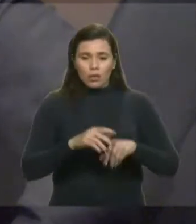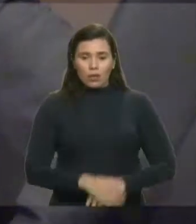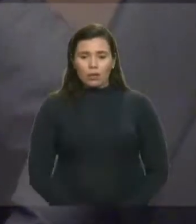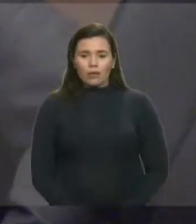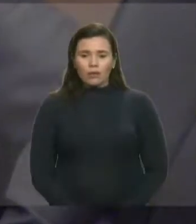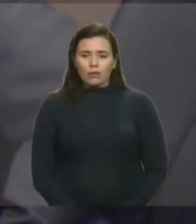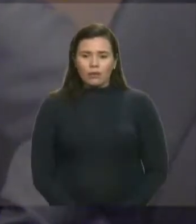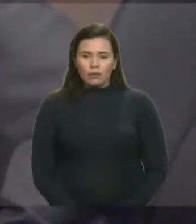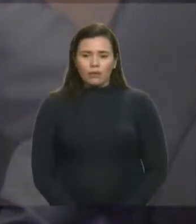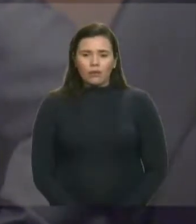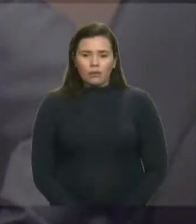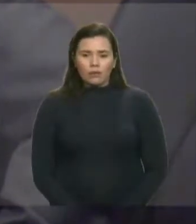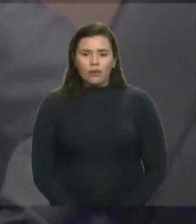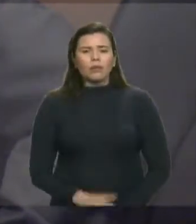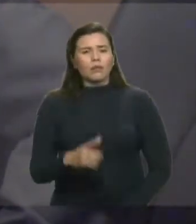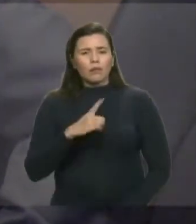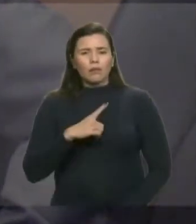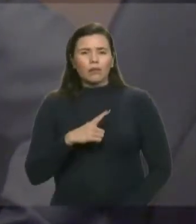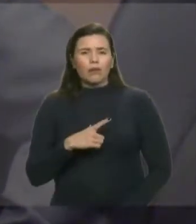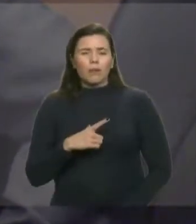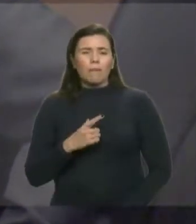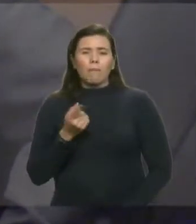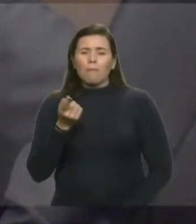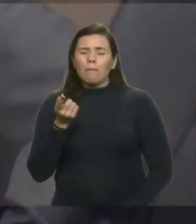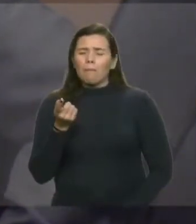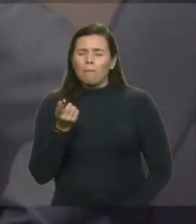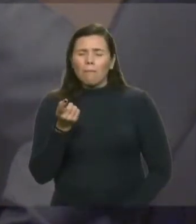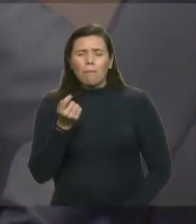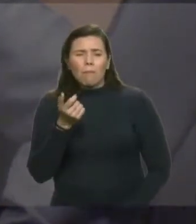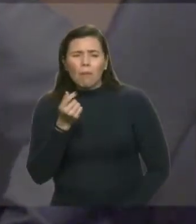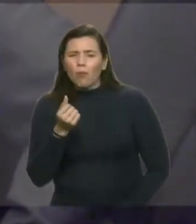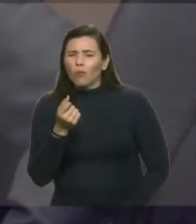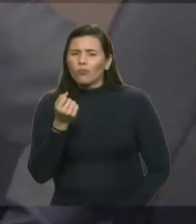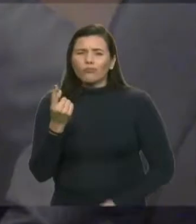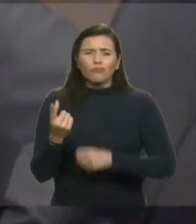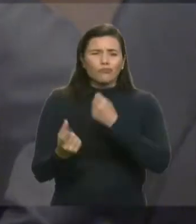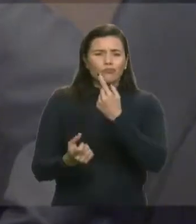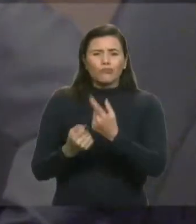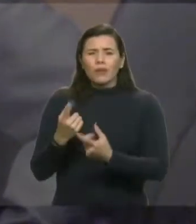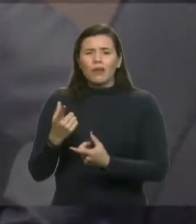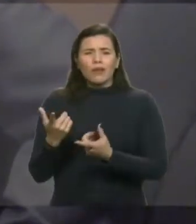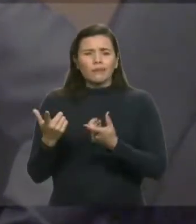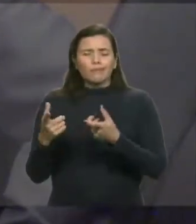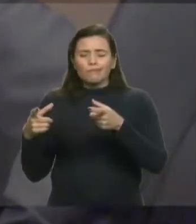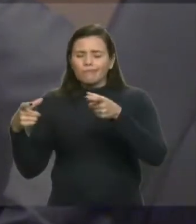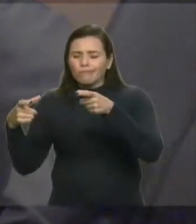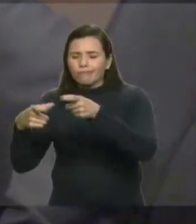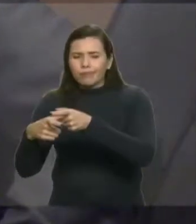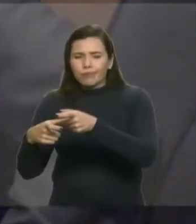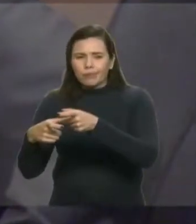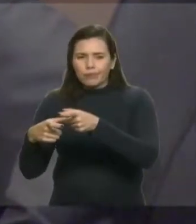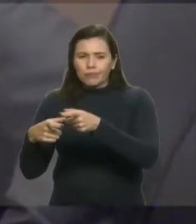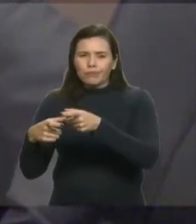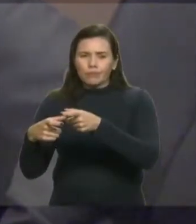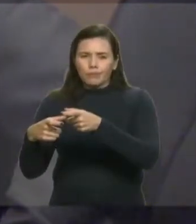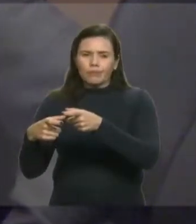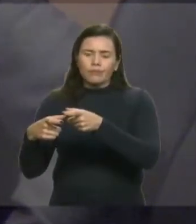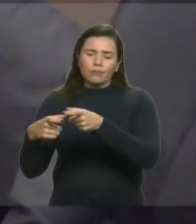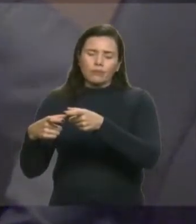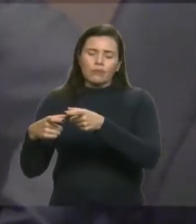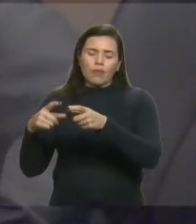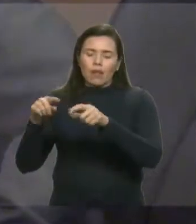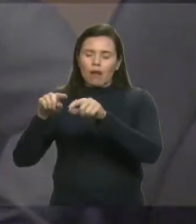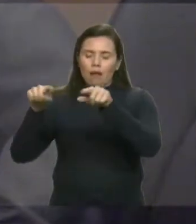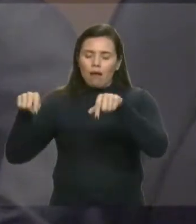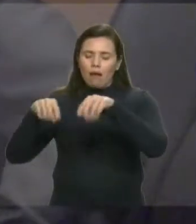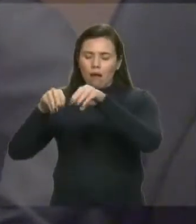insignificante área de preservação nas áreas mais importantes da nossa pré-Amazônia, que nós aqui no Maranhão, você